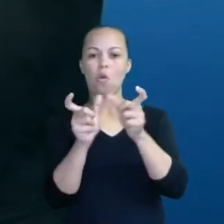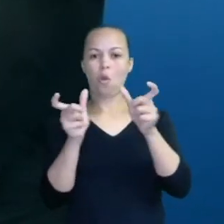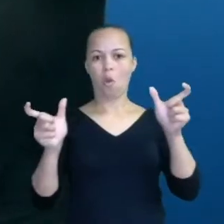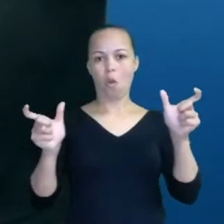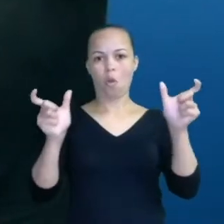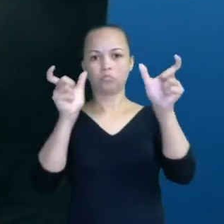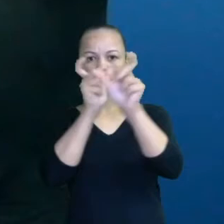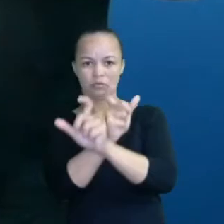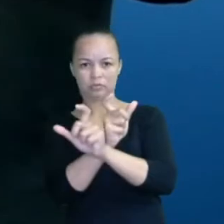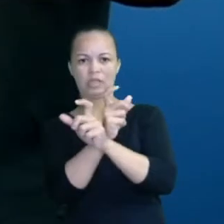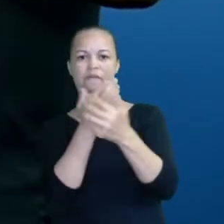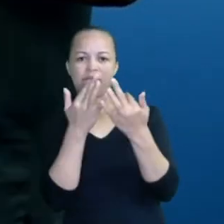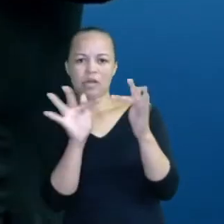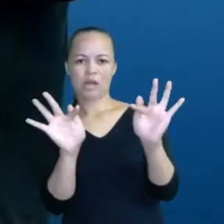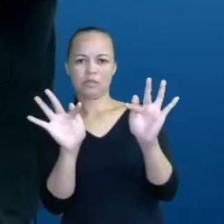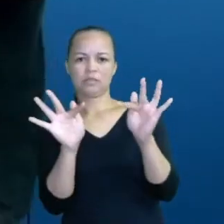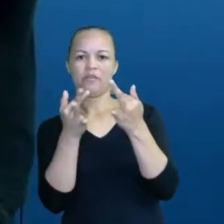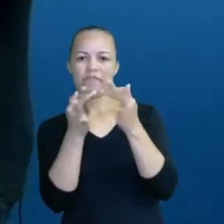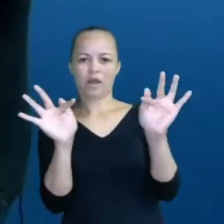indireta ou inversa da frase.